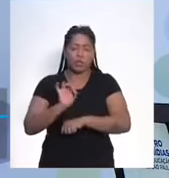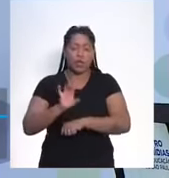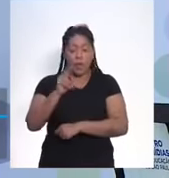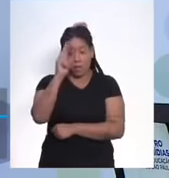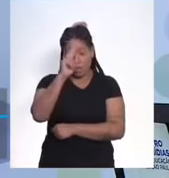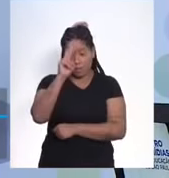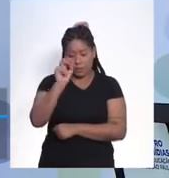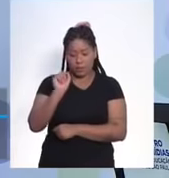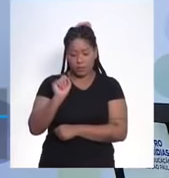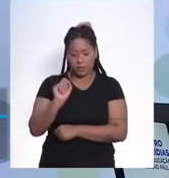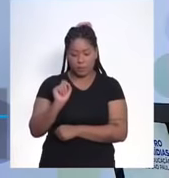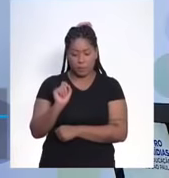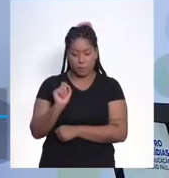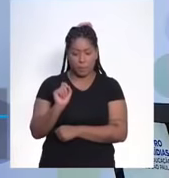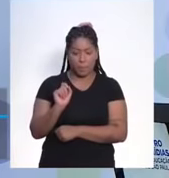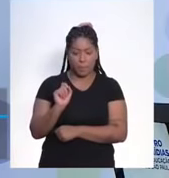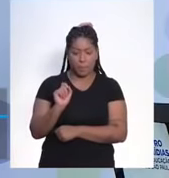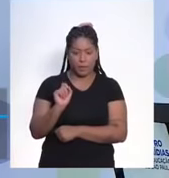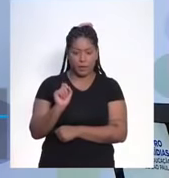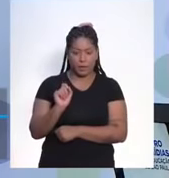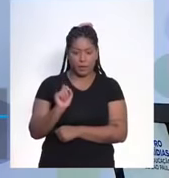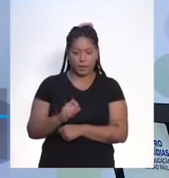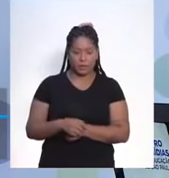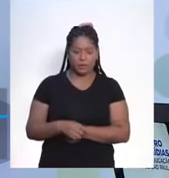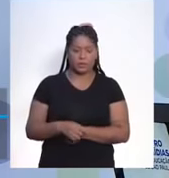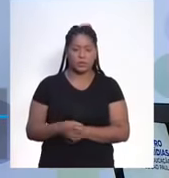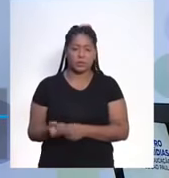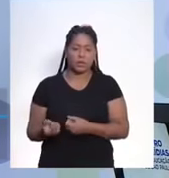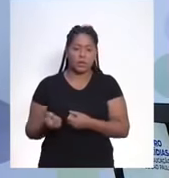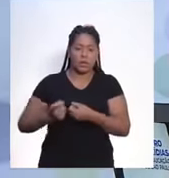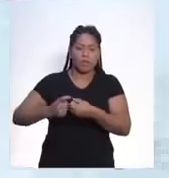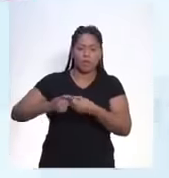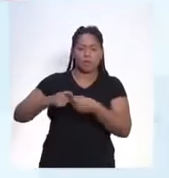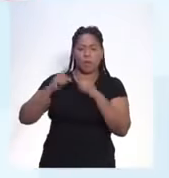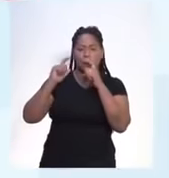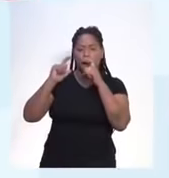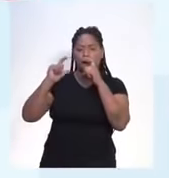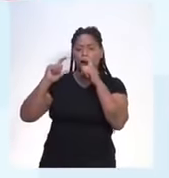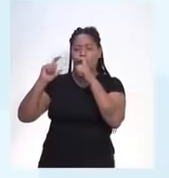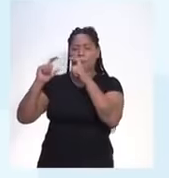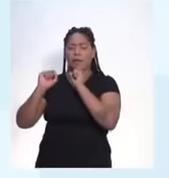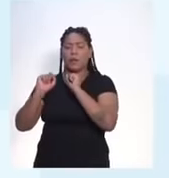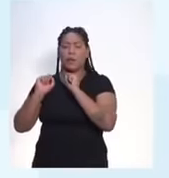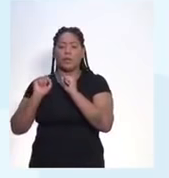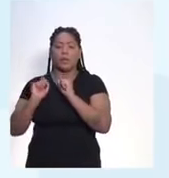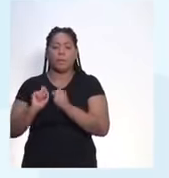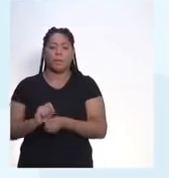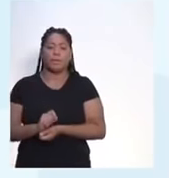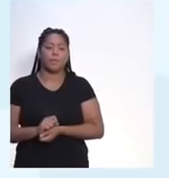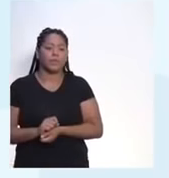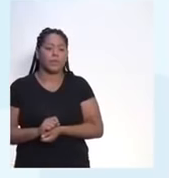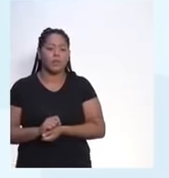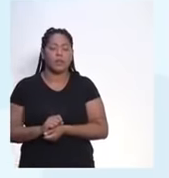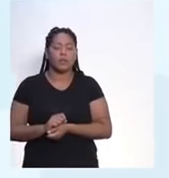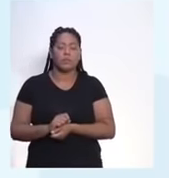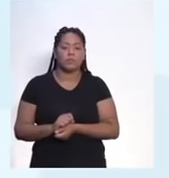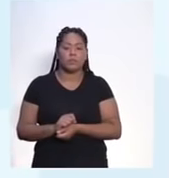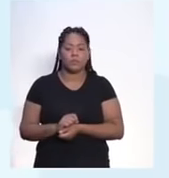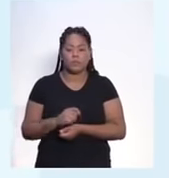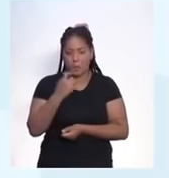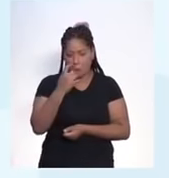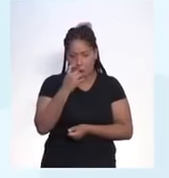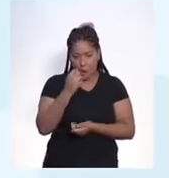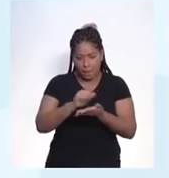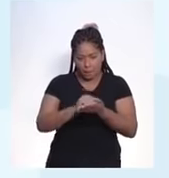Relembrando aí o que eu quero colocar vão eu queria voltar algumas coisas que é referente ao Ah tá então eu vou voltar no